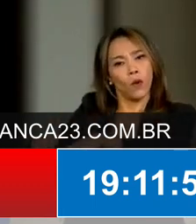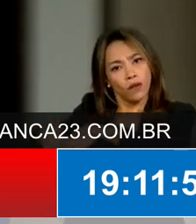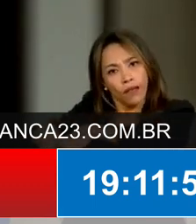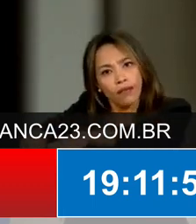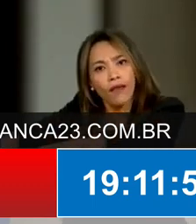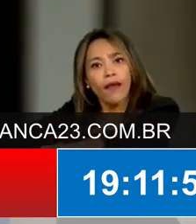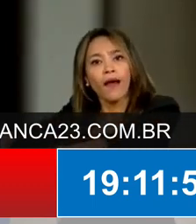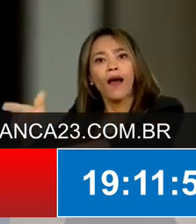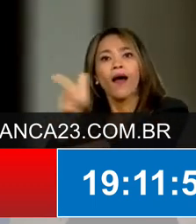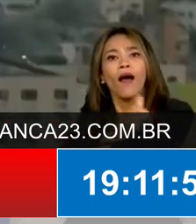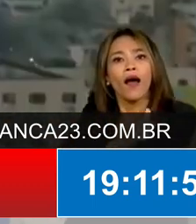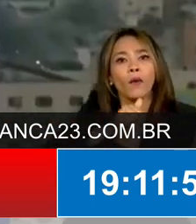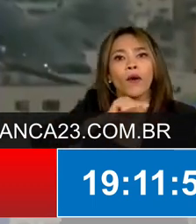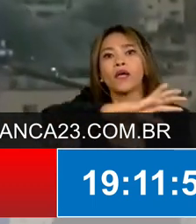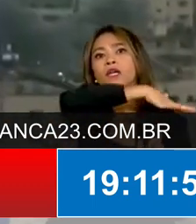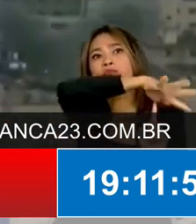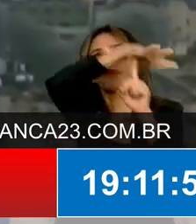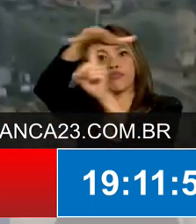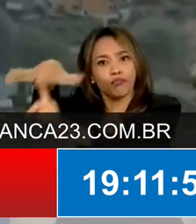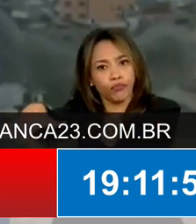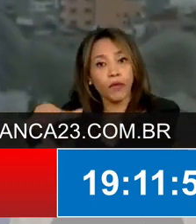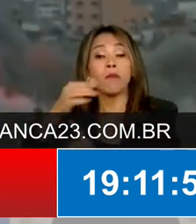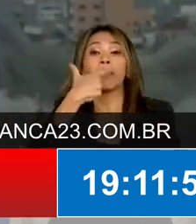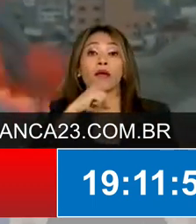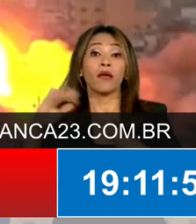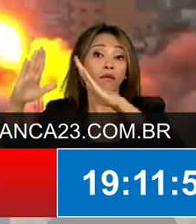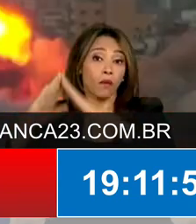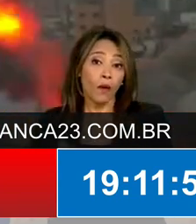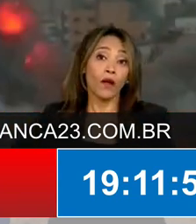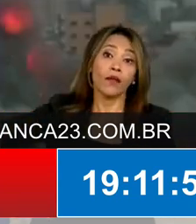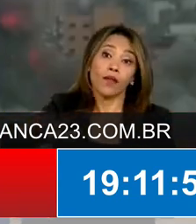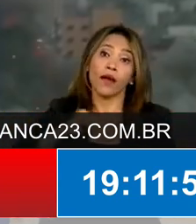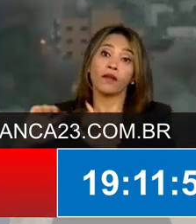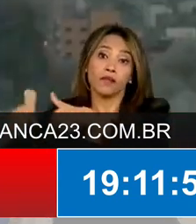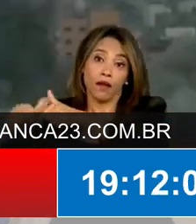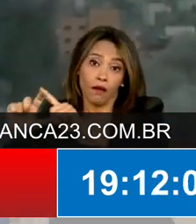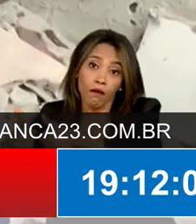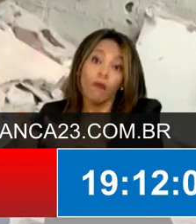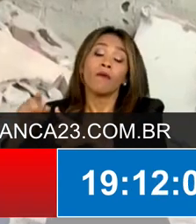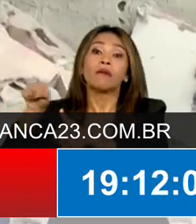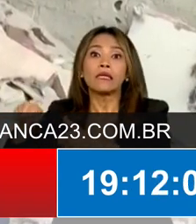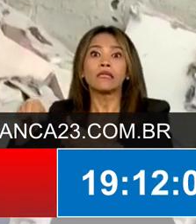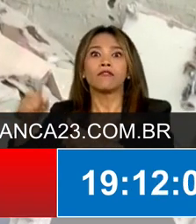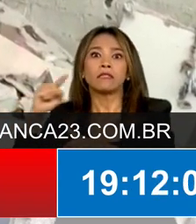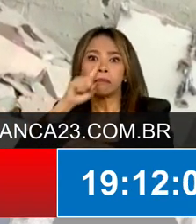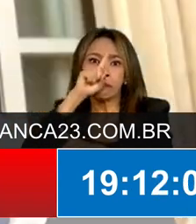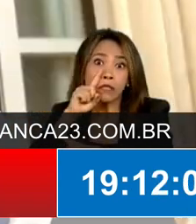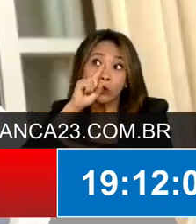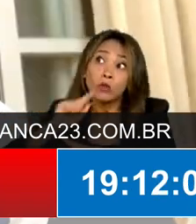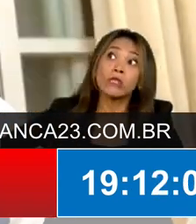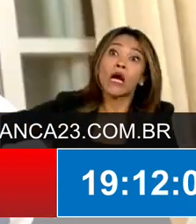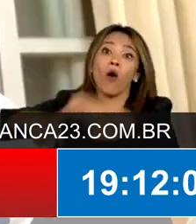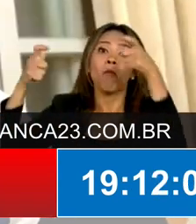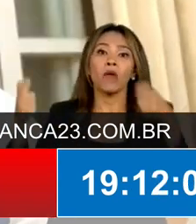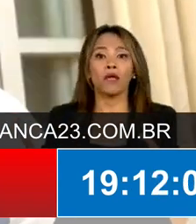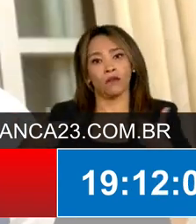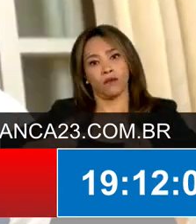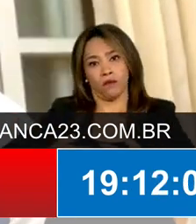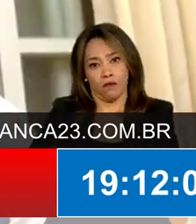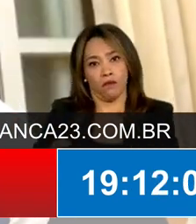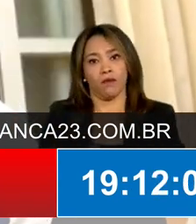terra água e ar para quem vive em Israel o medo é de que o conflito tome proporções maiores isso pode